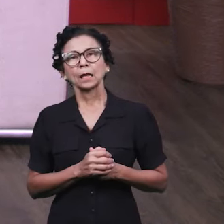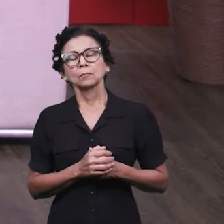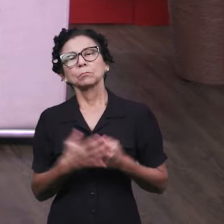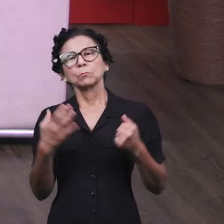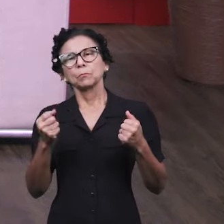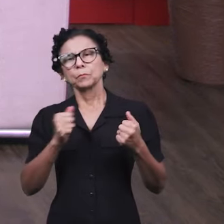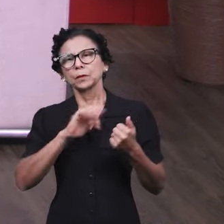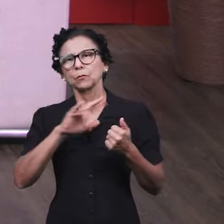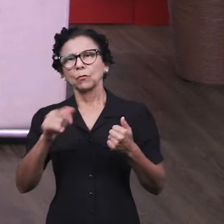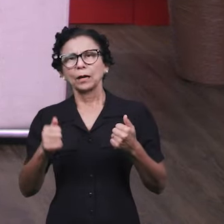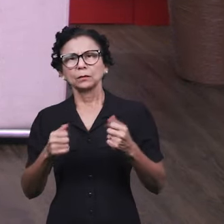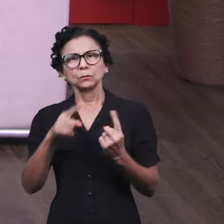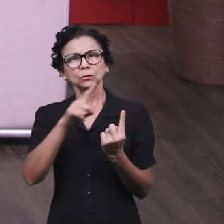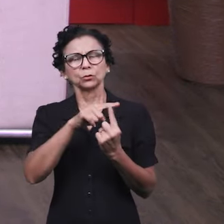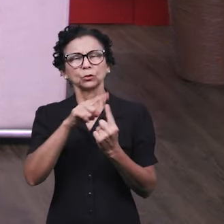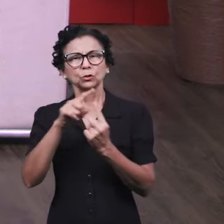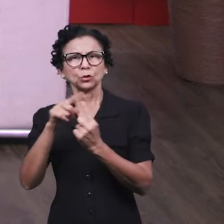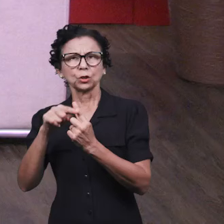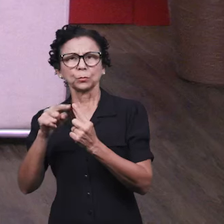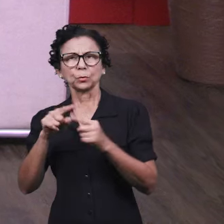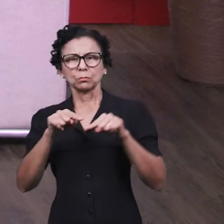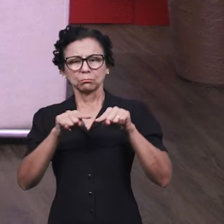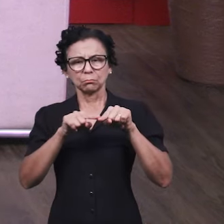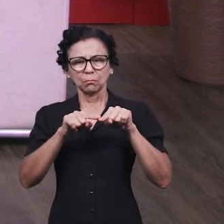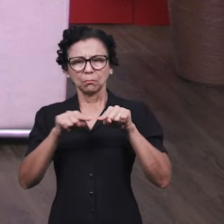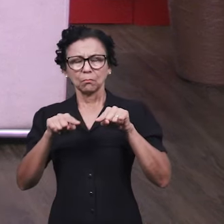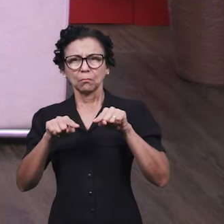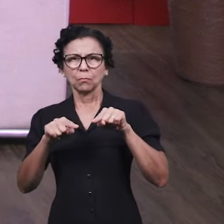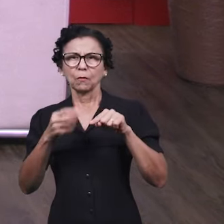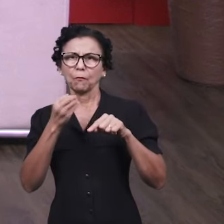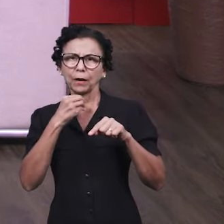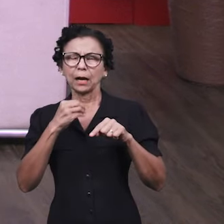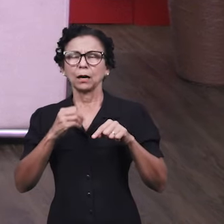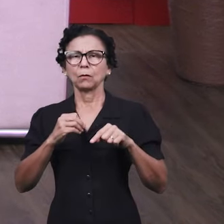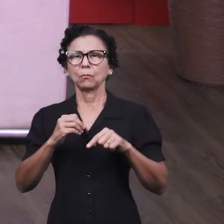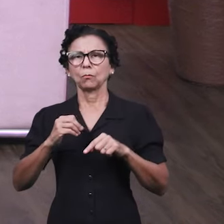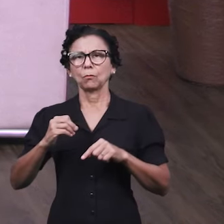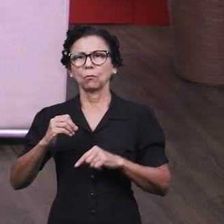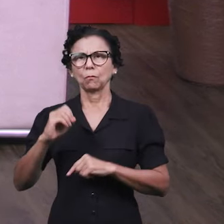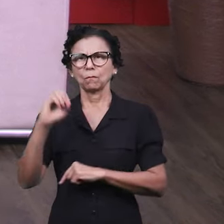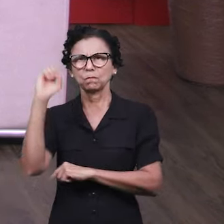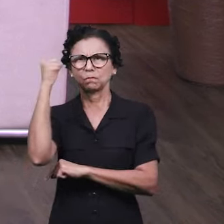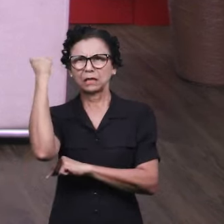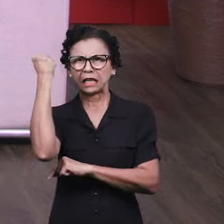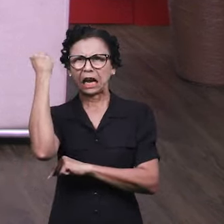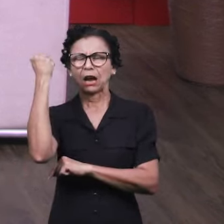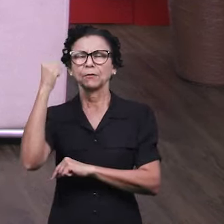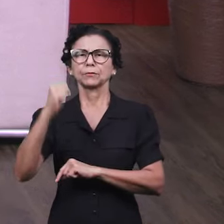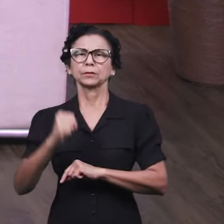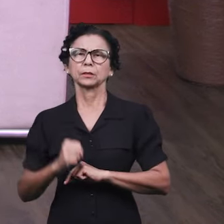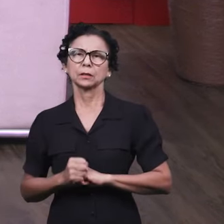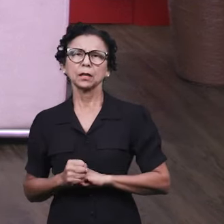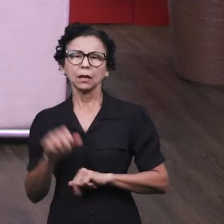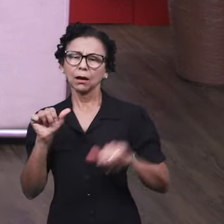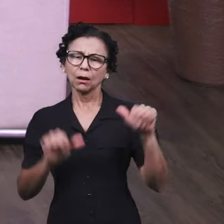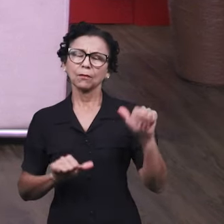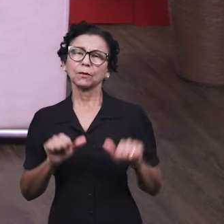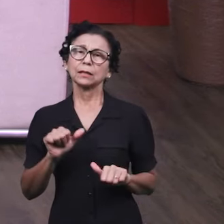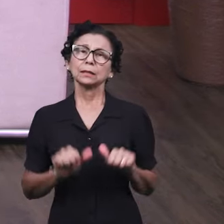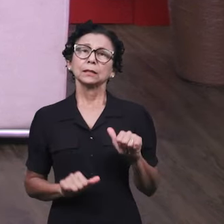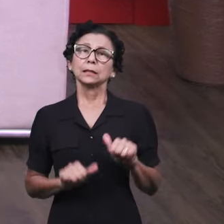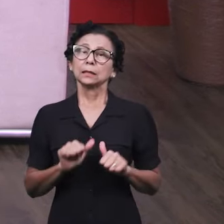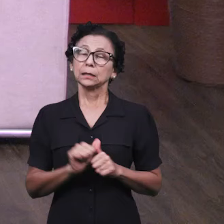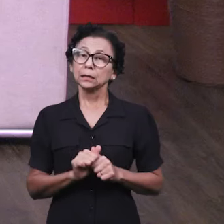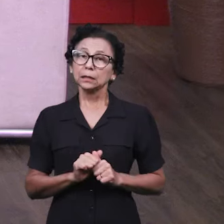é e cedo se eu não resolver procurar ajuda né E esses estágios eles podem ir